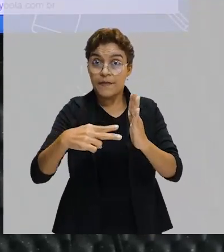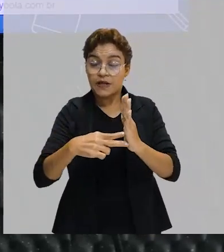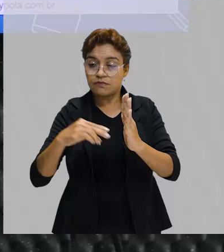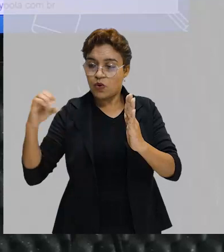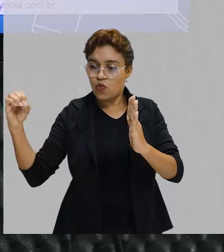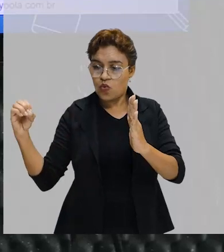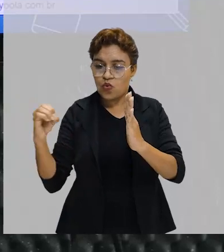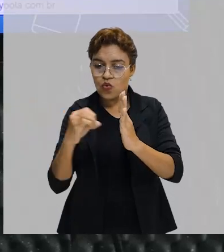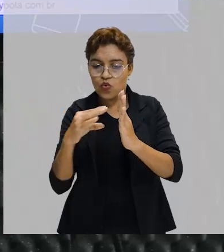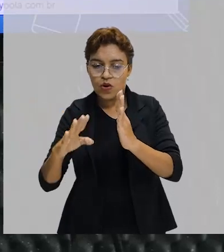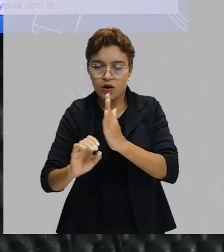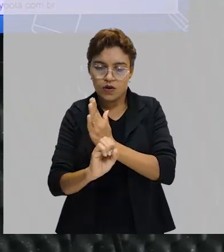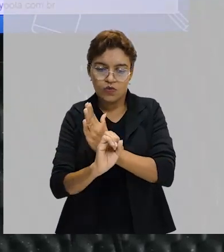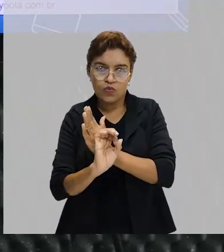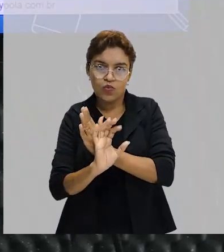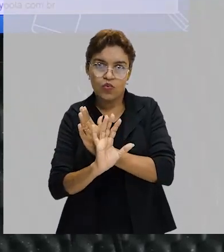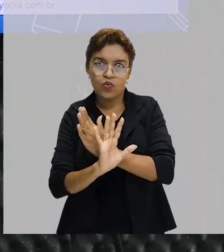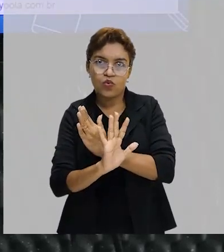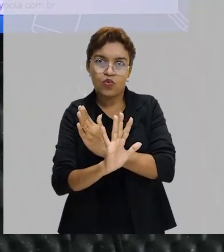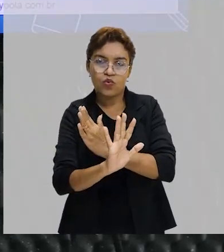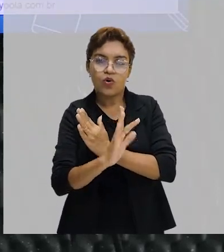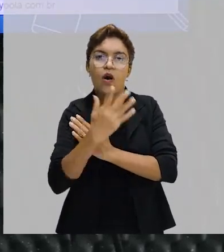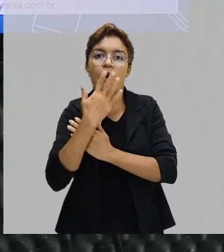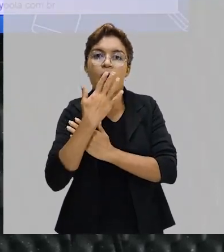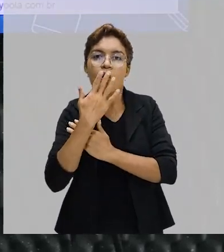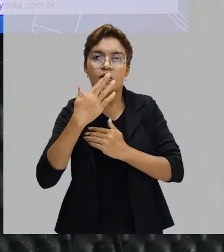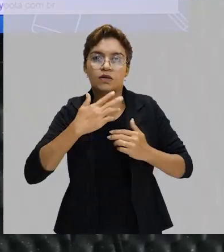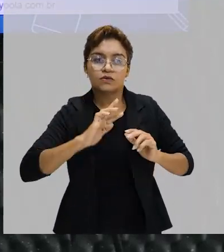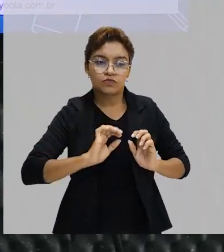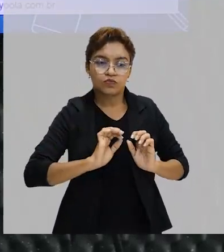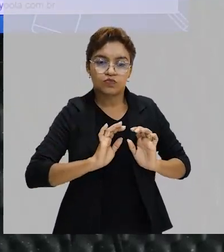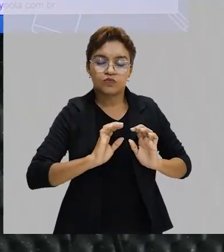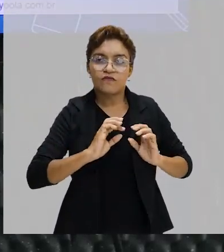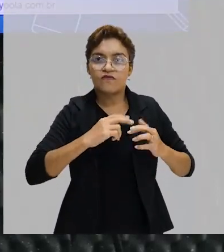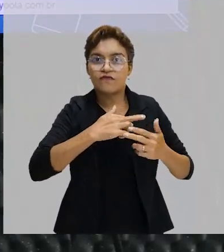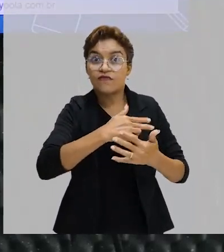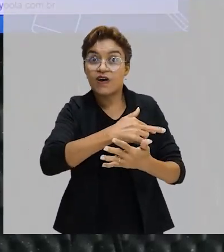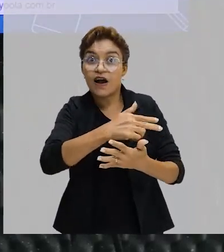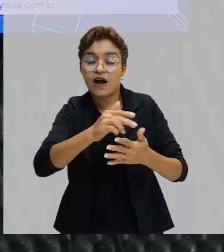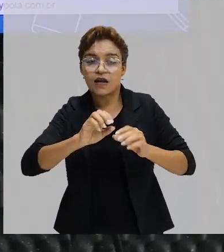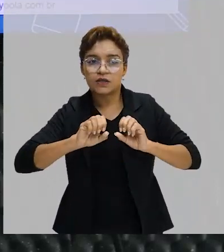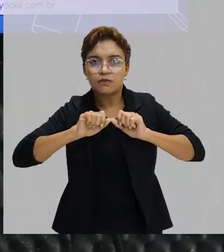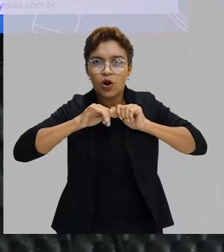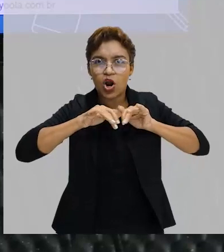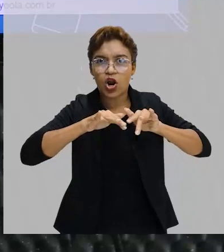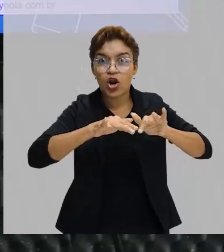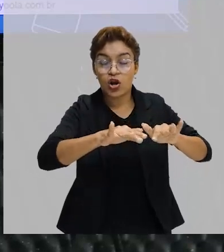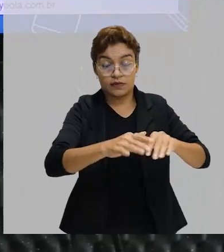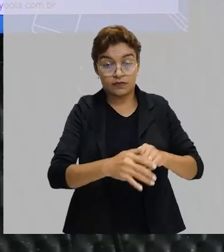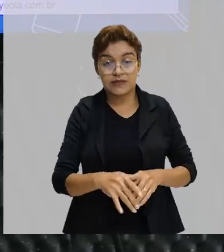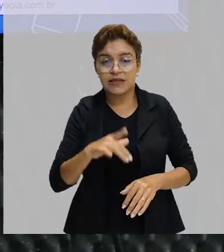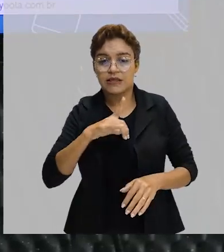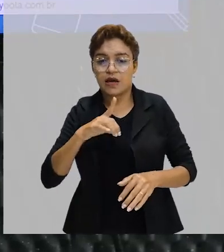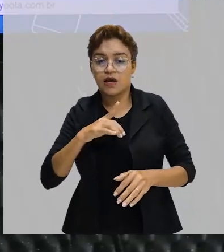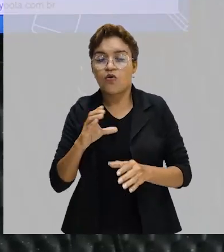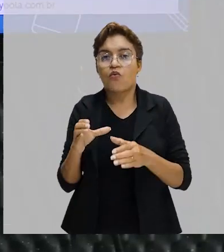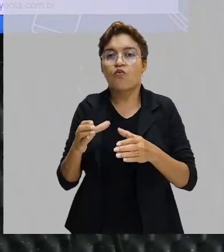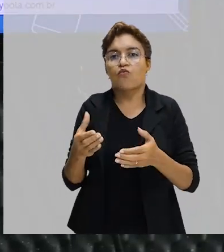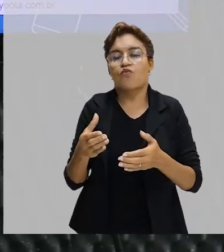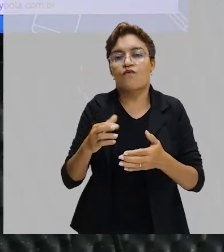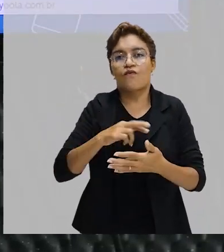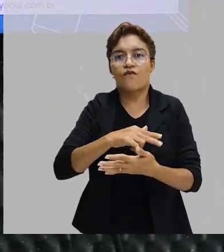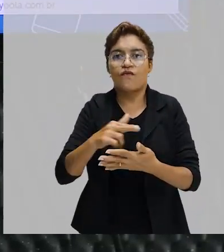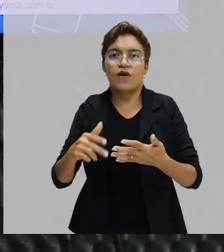vai haver a dispersão da luz, certo? Então eu vou ver esse conjunto de cores,